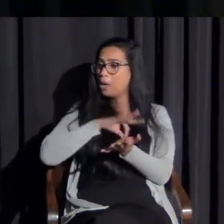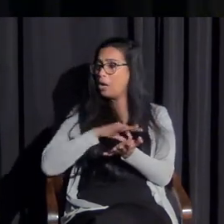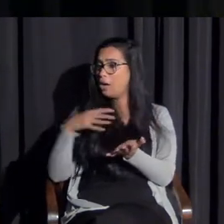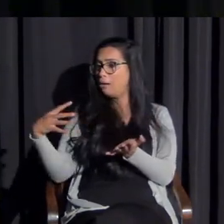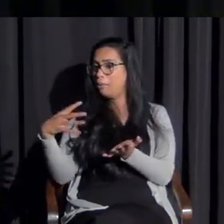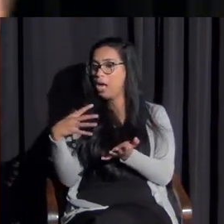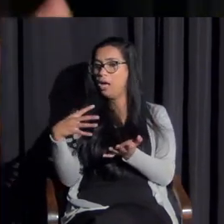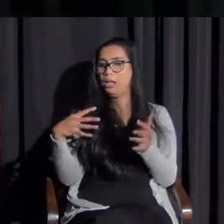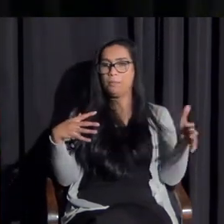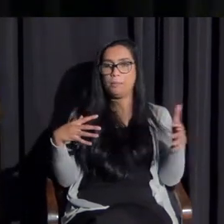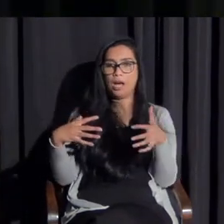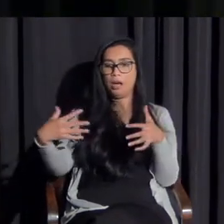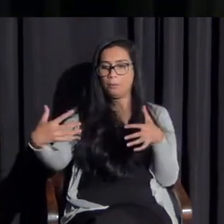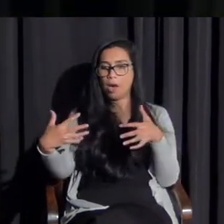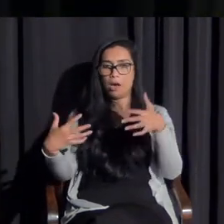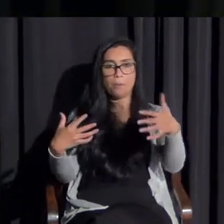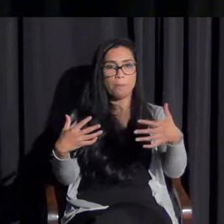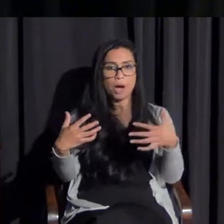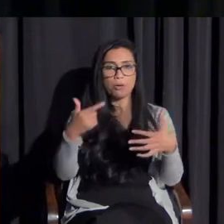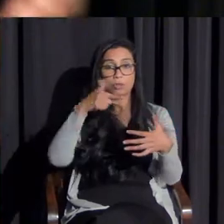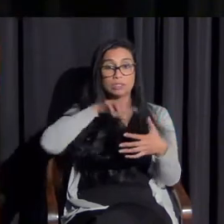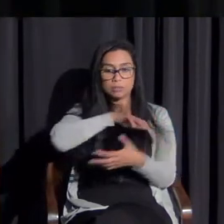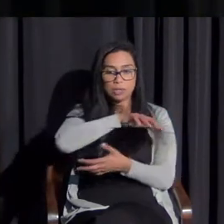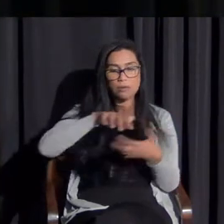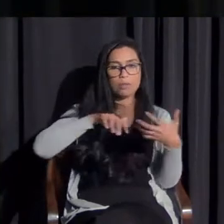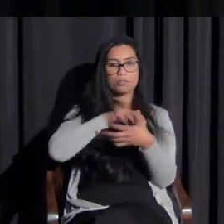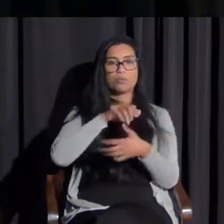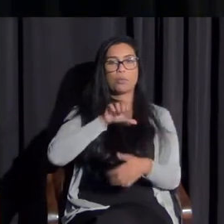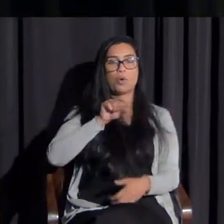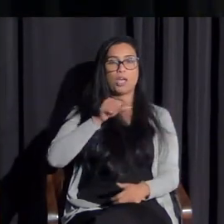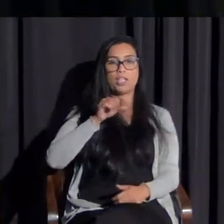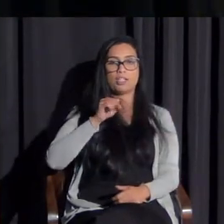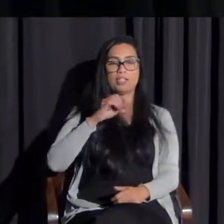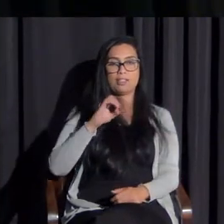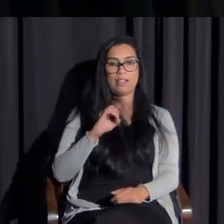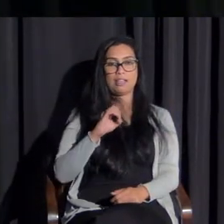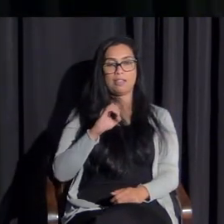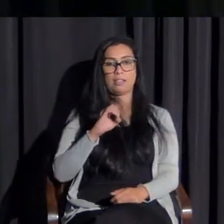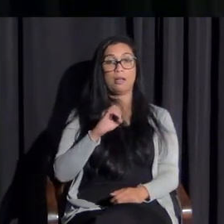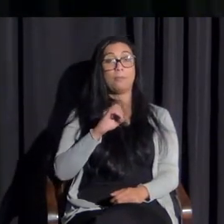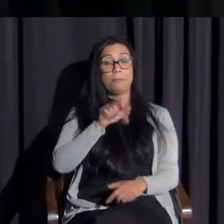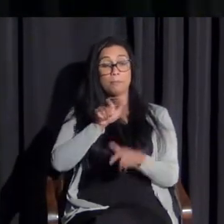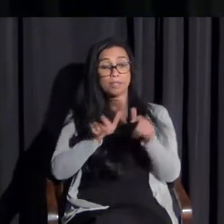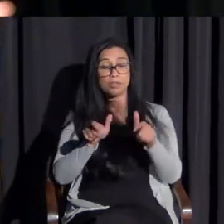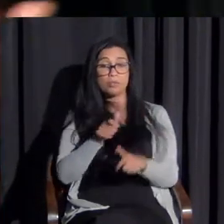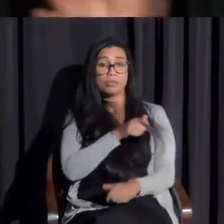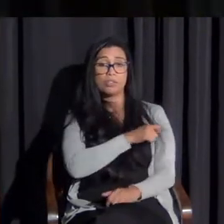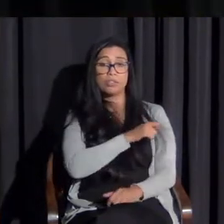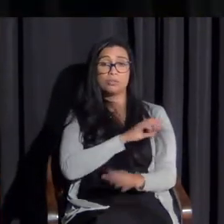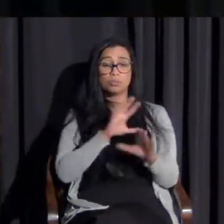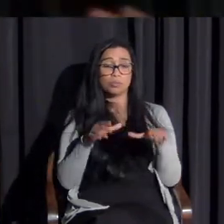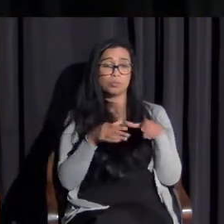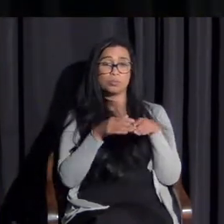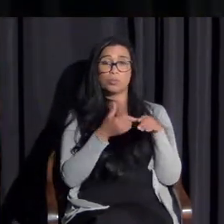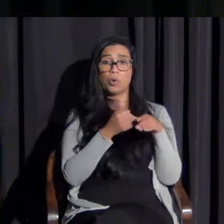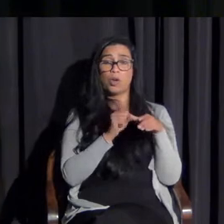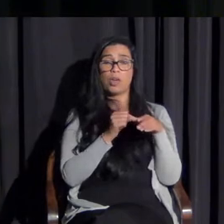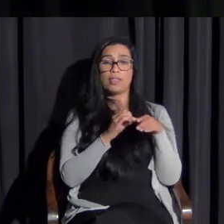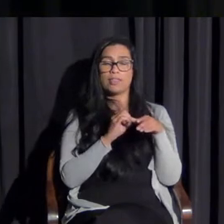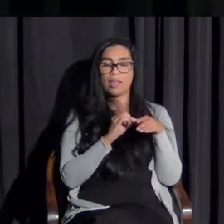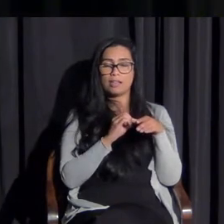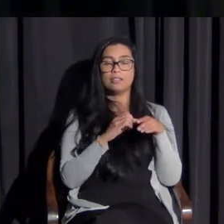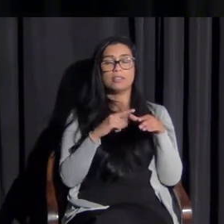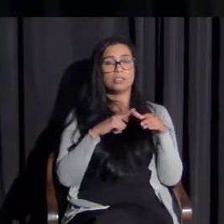programa cria uma micro-revolução ali dentro, com 80 vocacionados, que, à medida do ano, foi se esvaziando, porque chegavam para dizer assim,